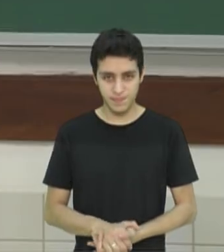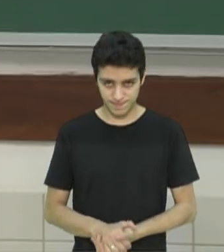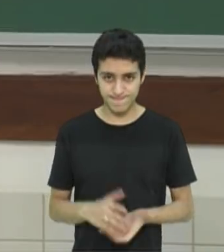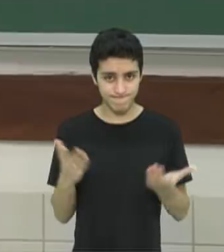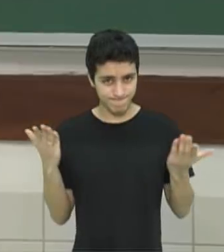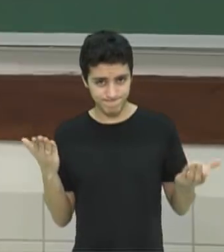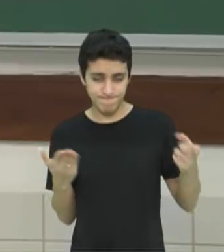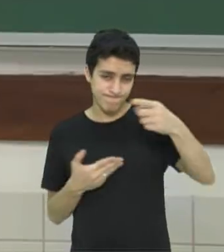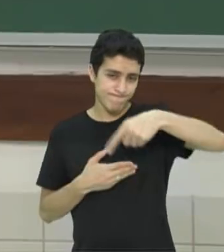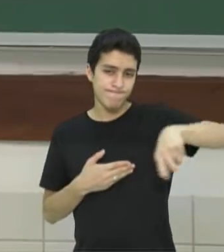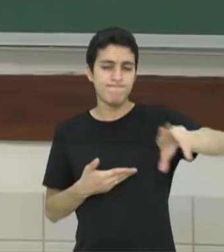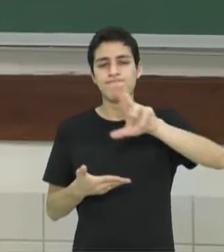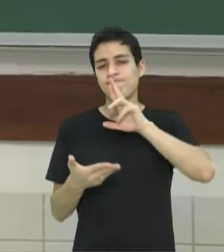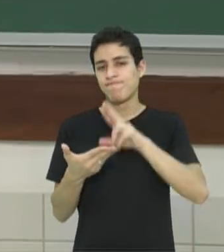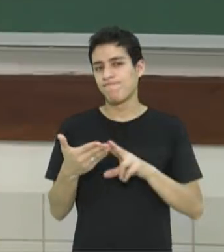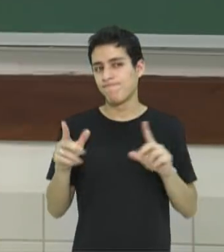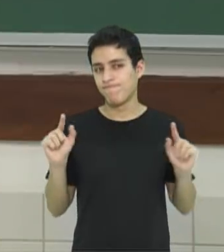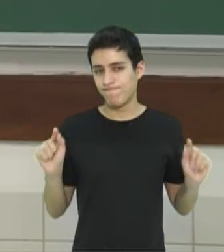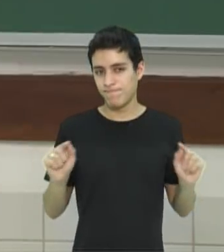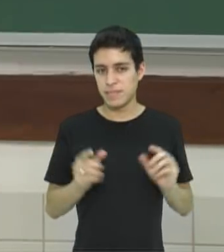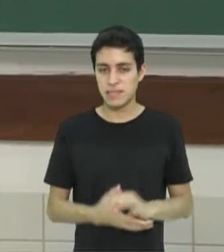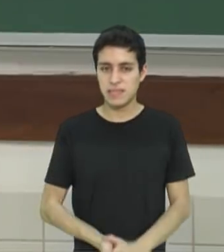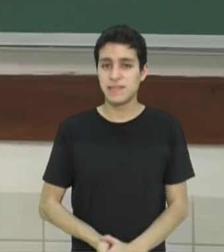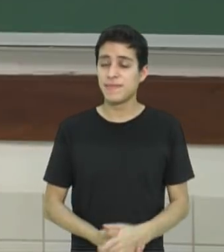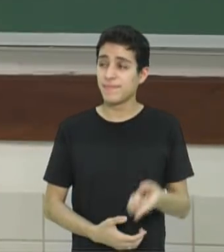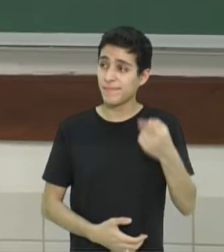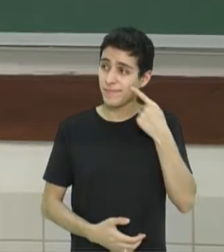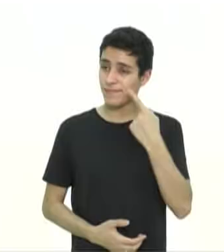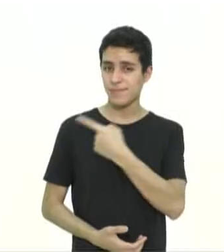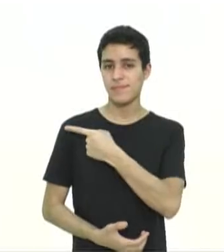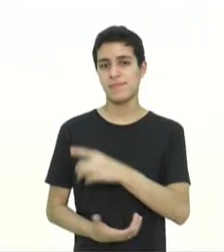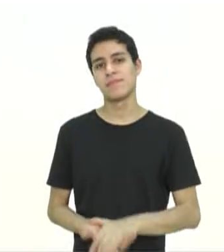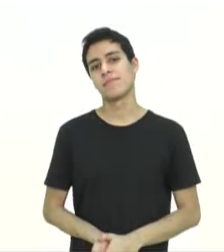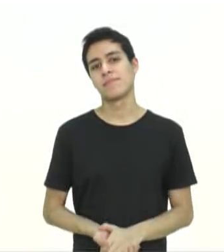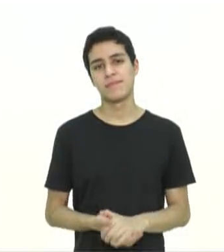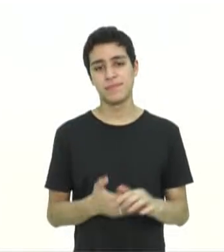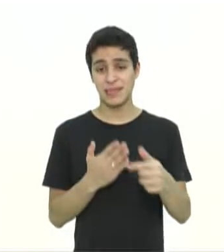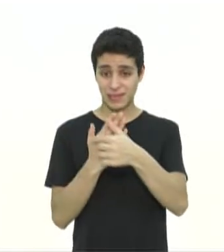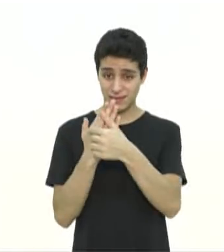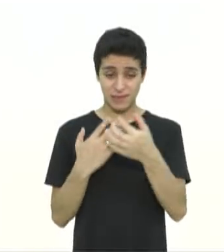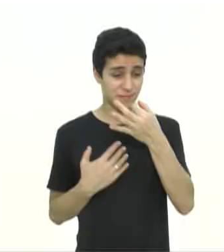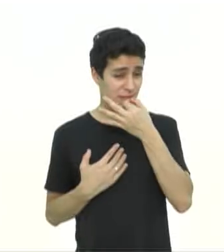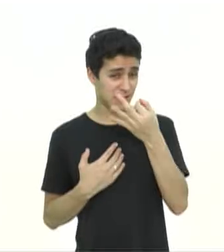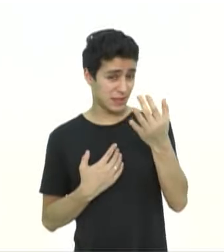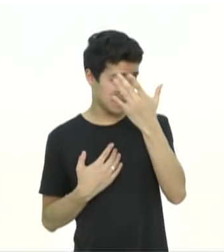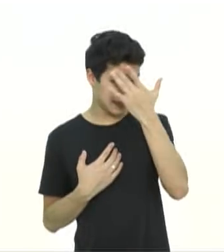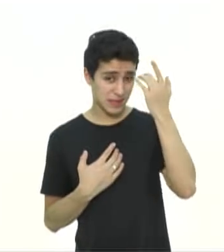E aí, o que você respondeu? Vamos ver. O autor critica as